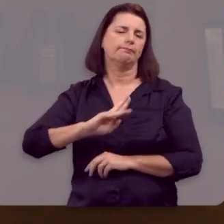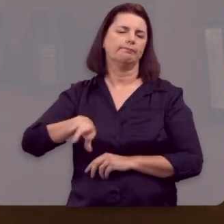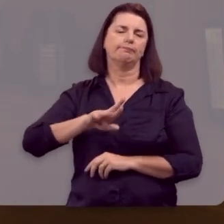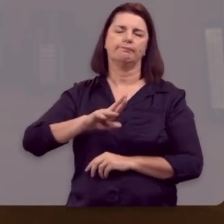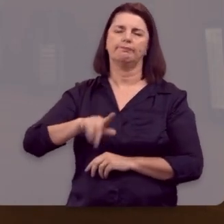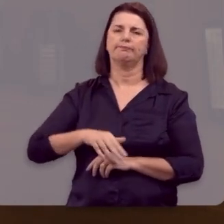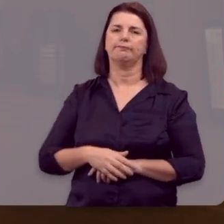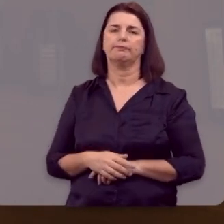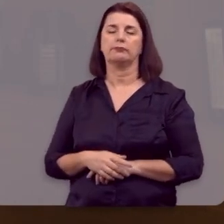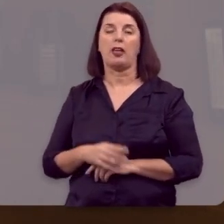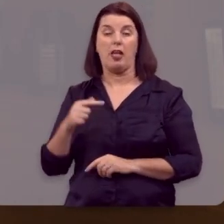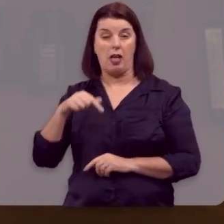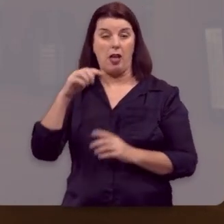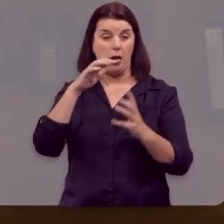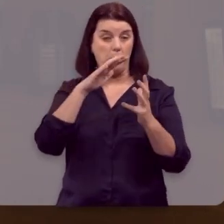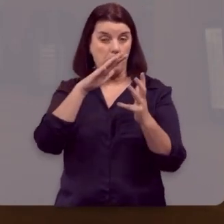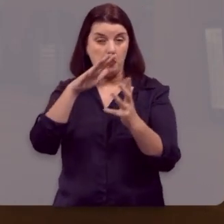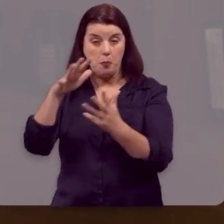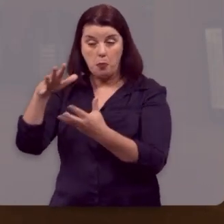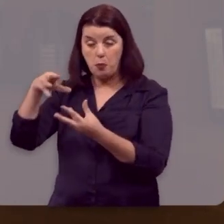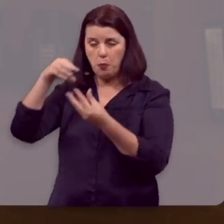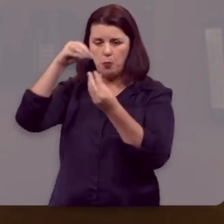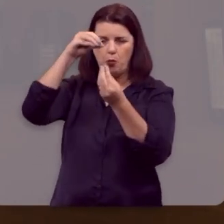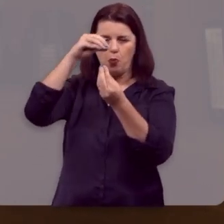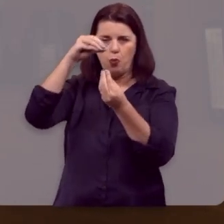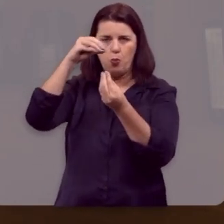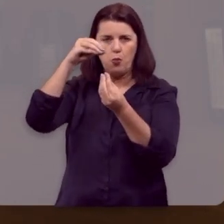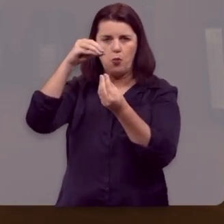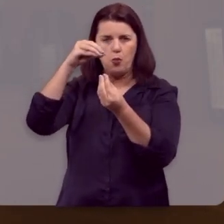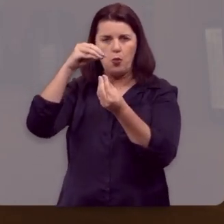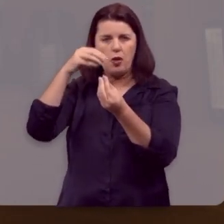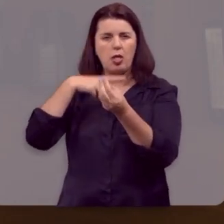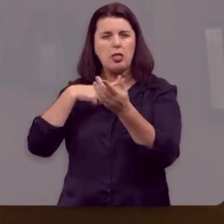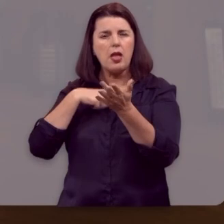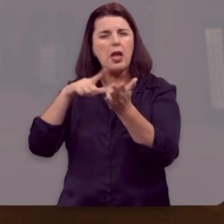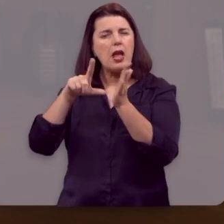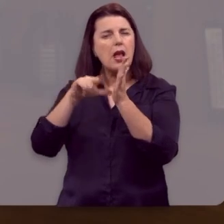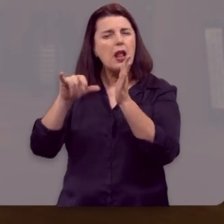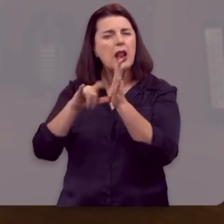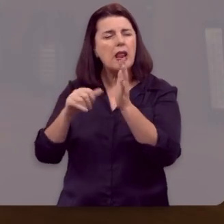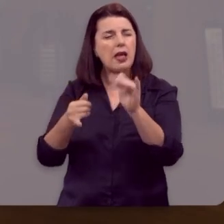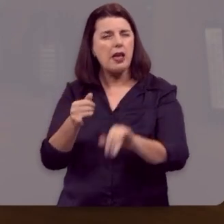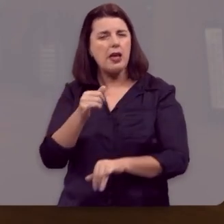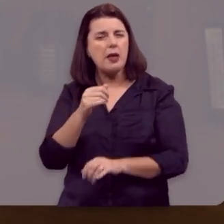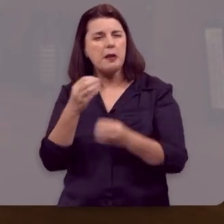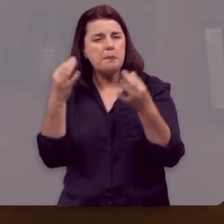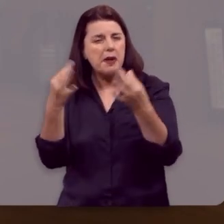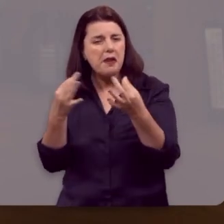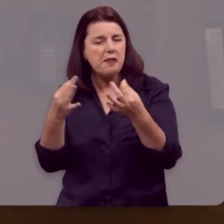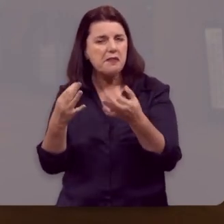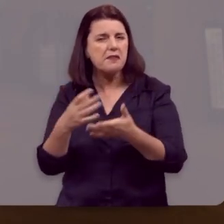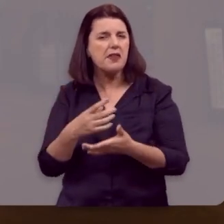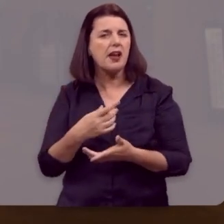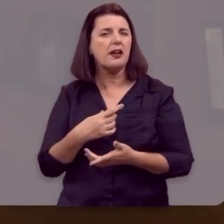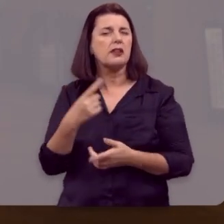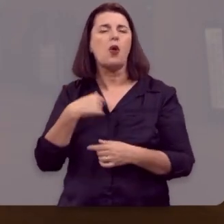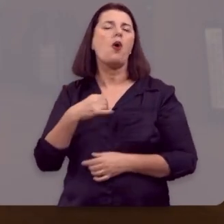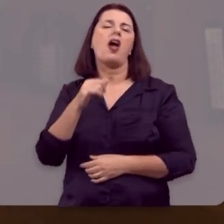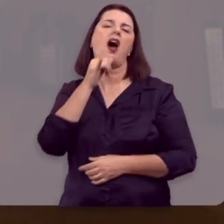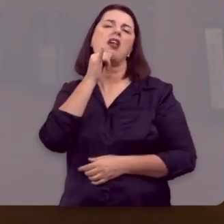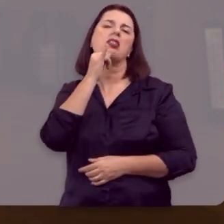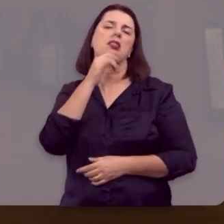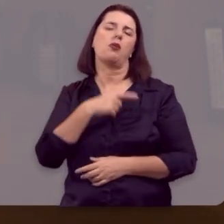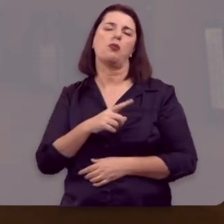ordem. Este vasto universo, com leis tão precisas, com movimentos tão harmônicos, não é fruto do acaso, mas da